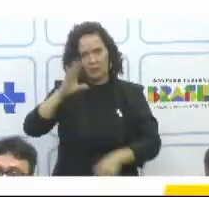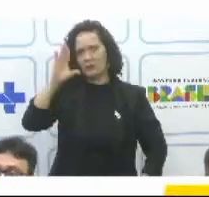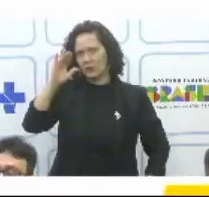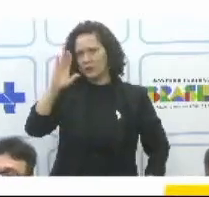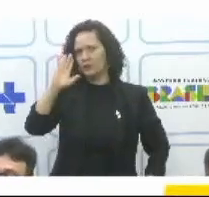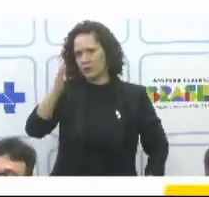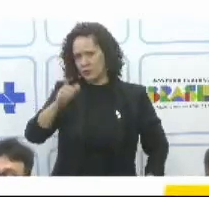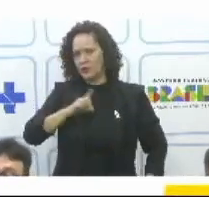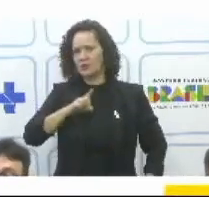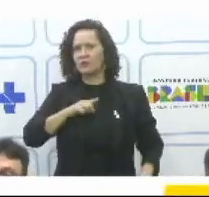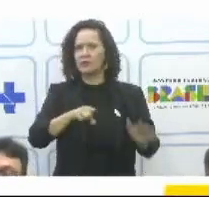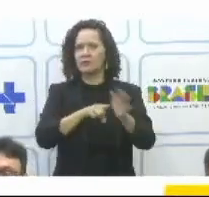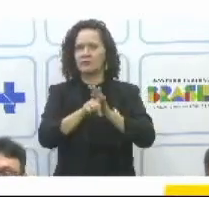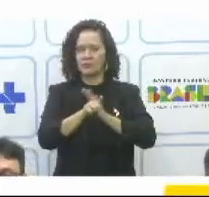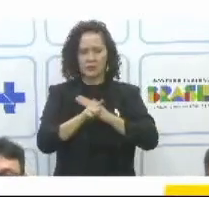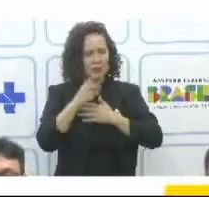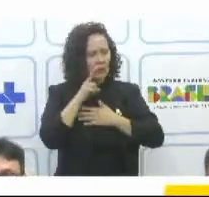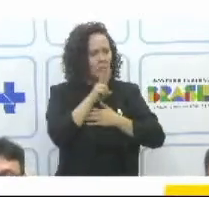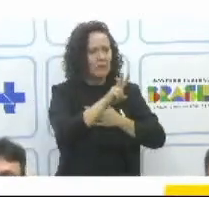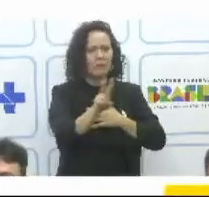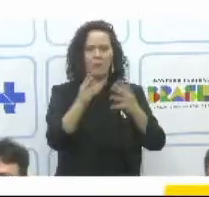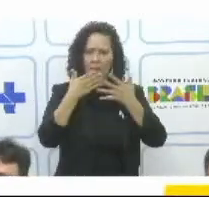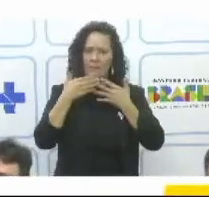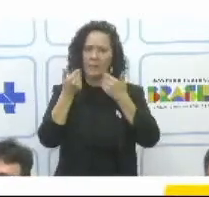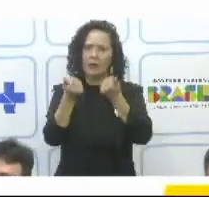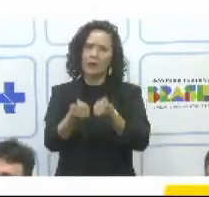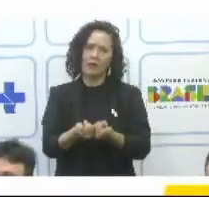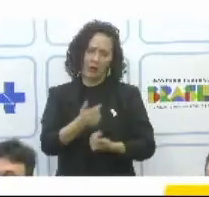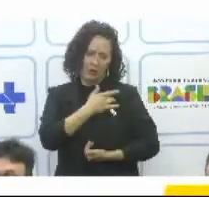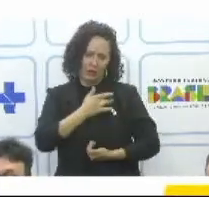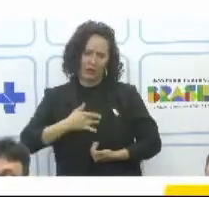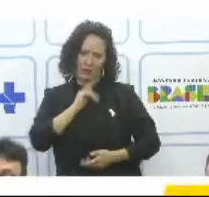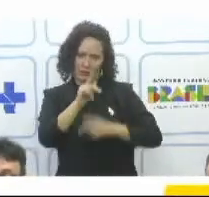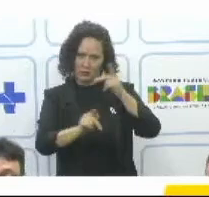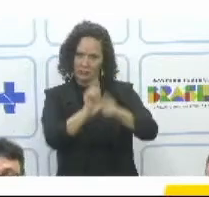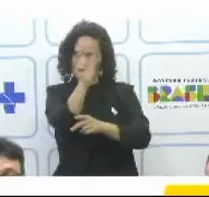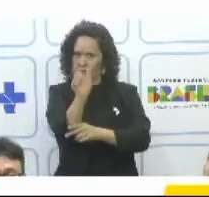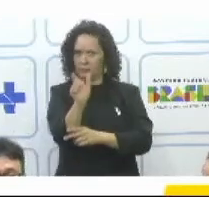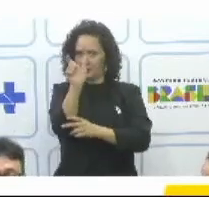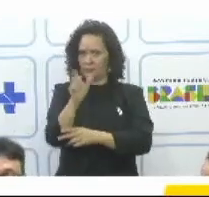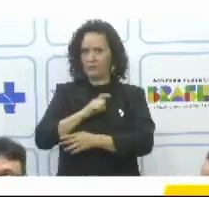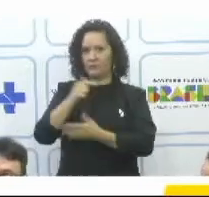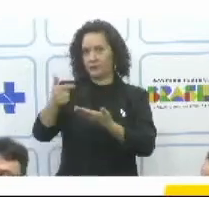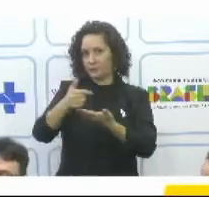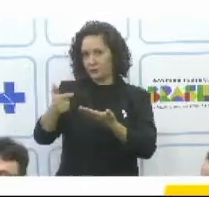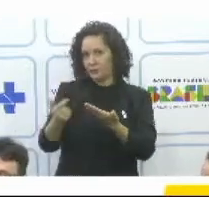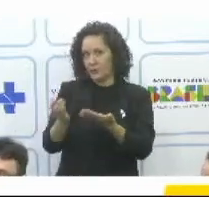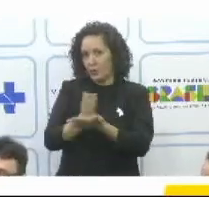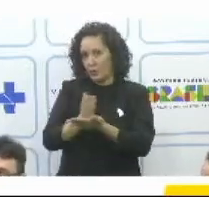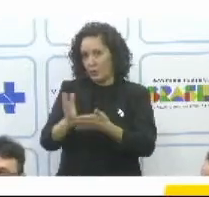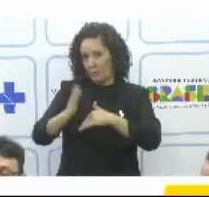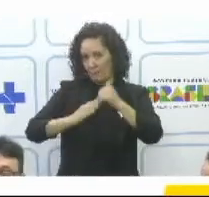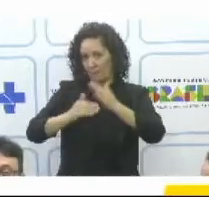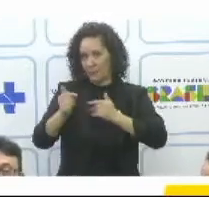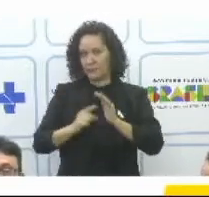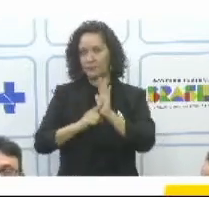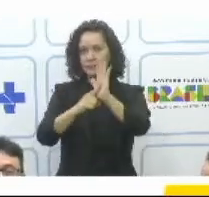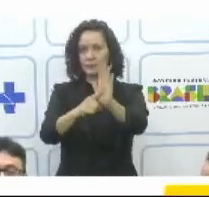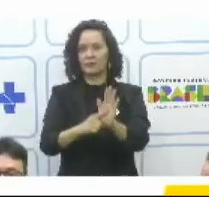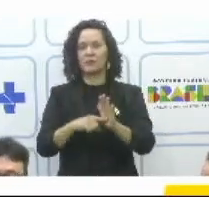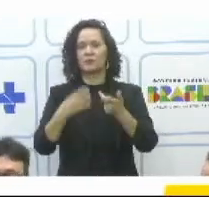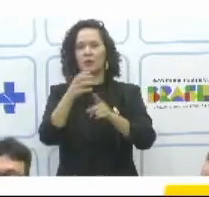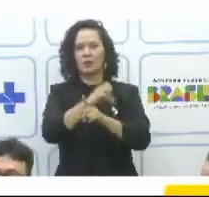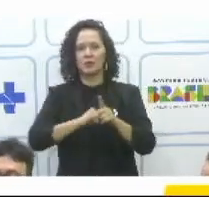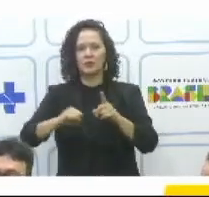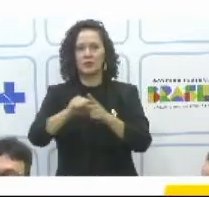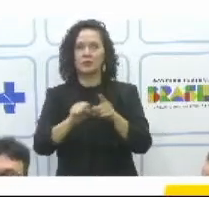científicas da melhoria nessas condições de saúde, né? E a gente tem algumas práticas que vão falar mais das abordagens